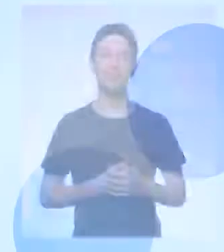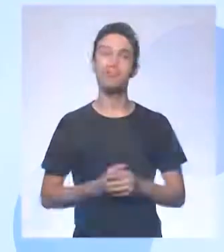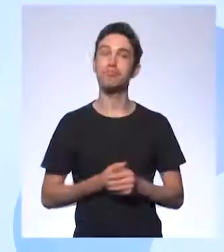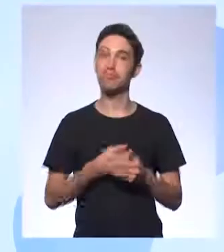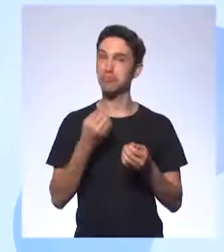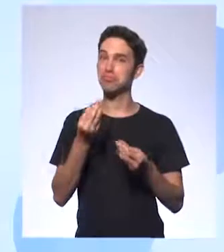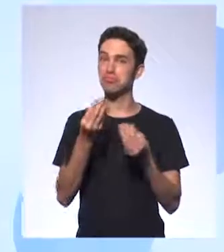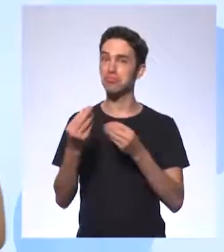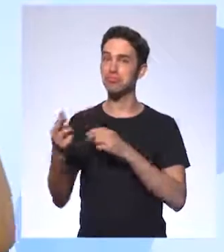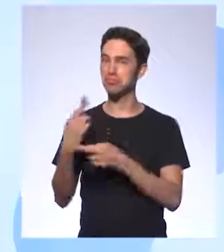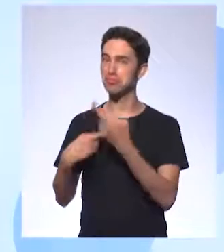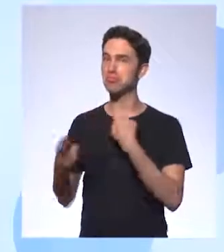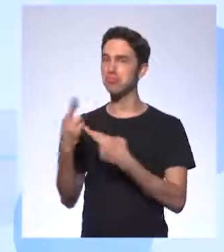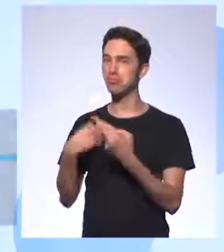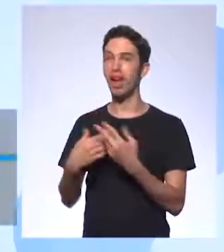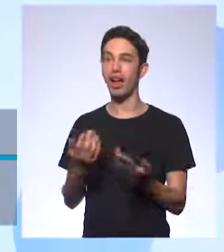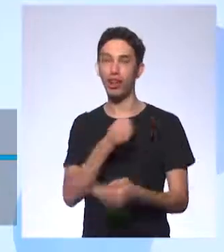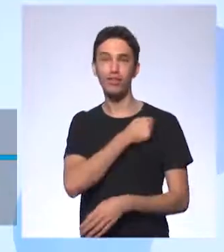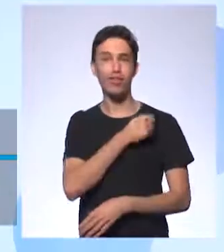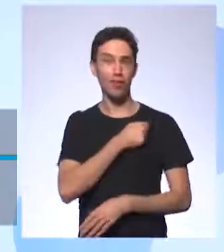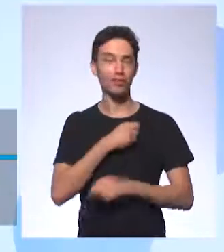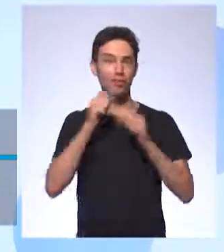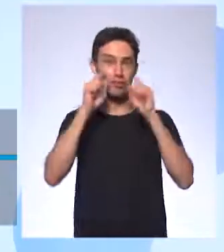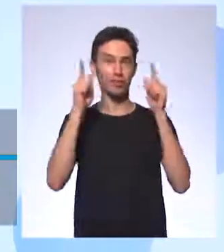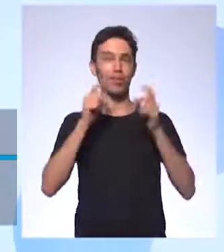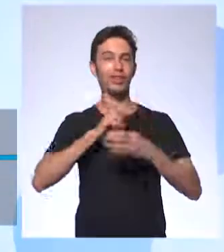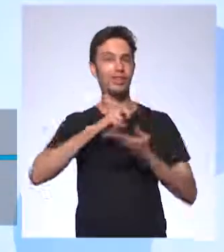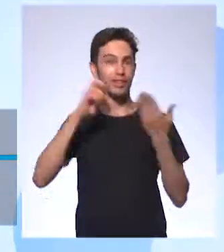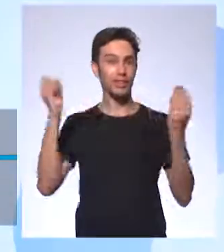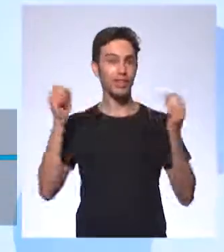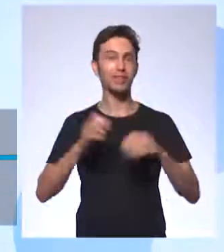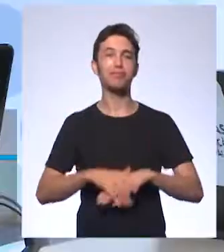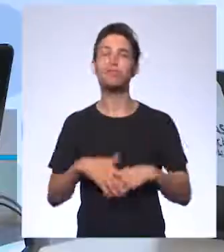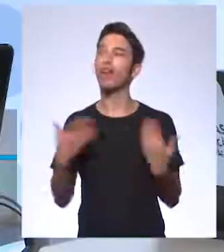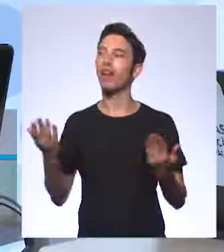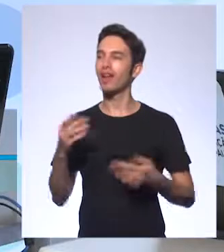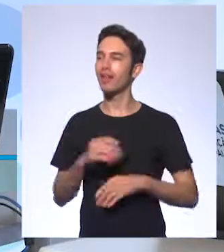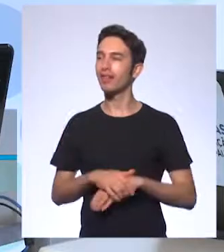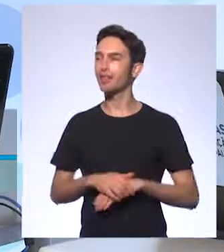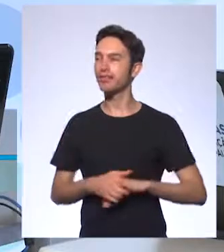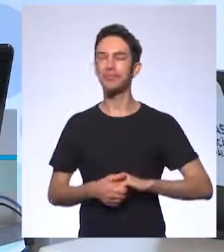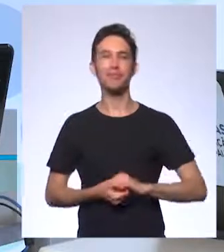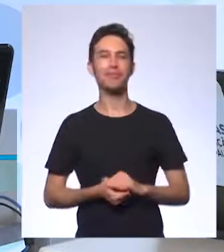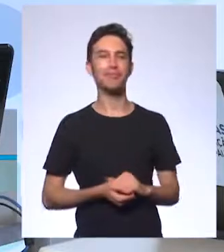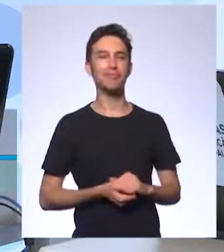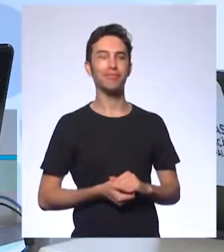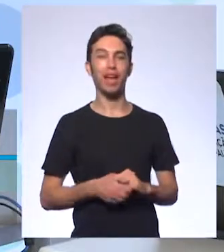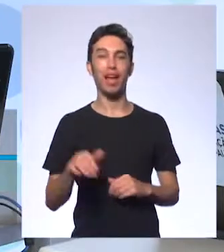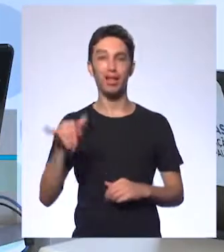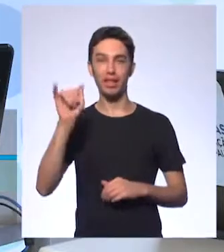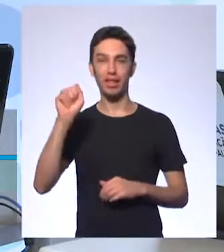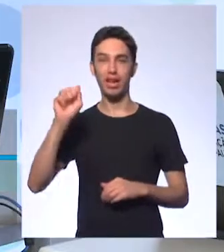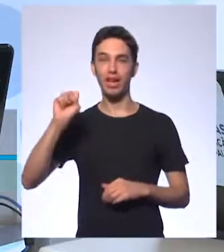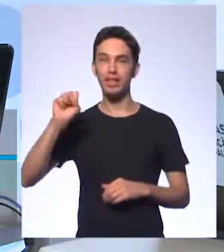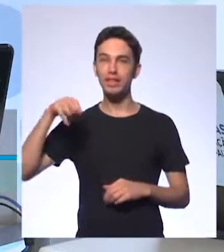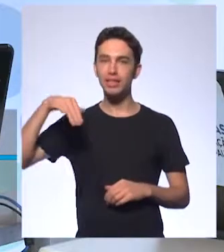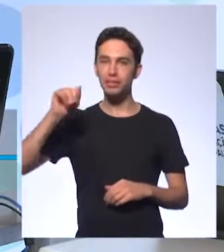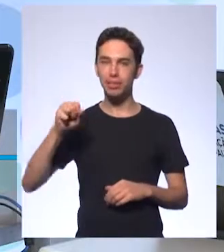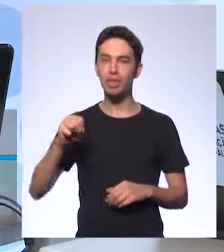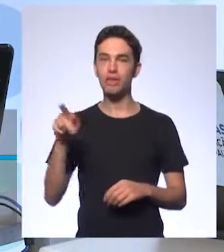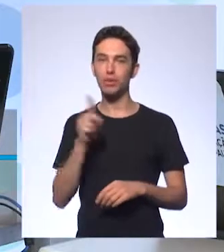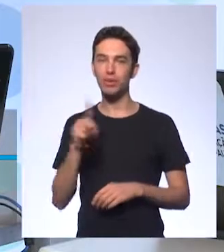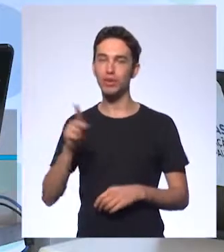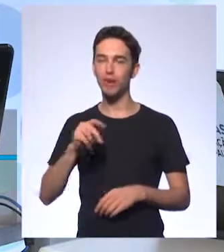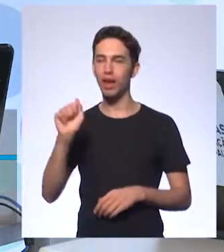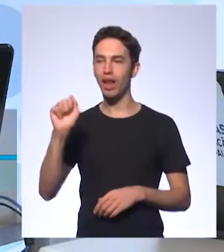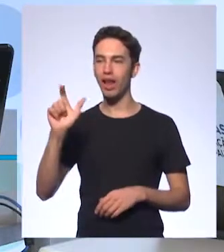Muitas respostas. Os alunos estão acordando cedo, hein? E aí, Elaine? Vamos lá. A aluna Yasmin, da professora